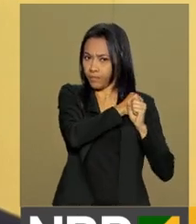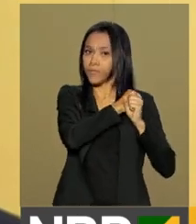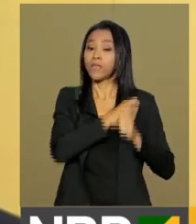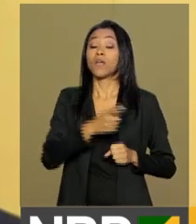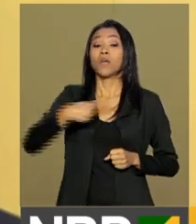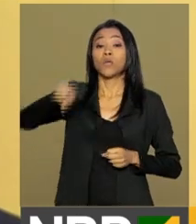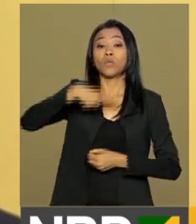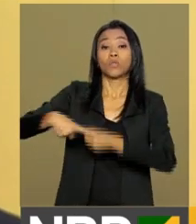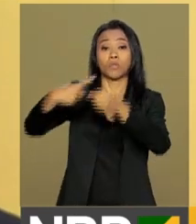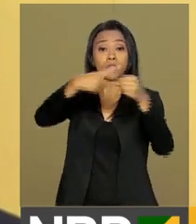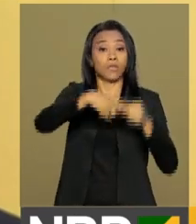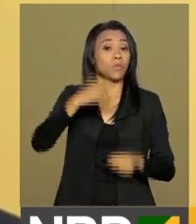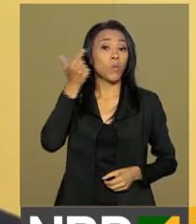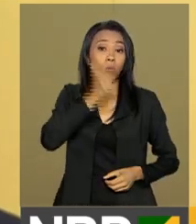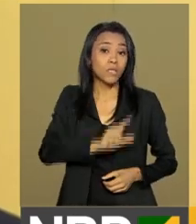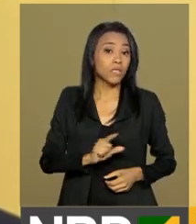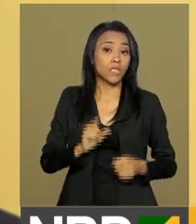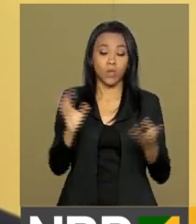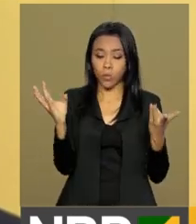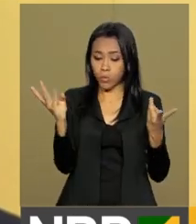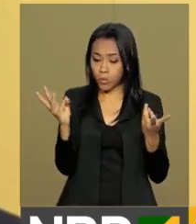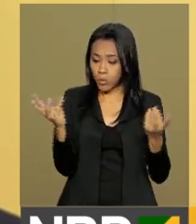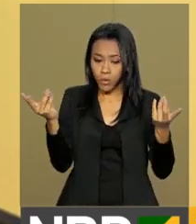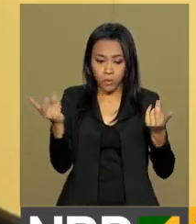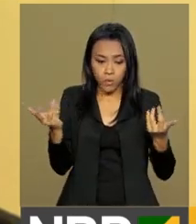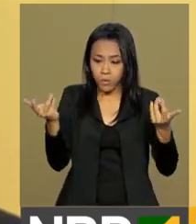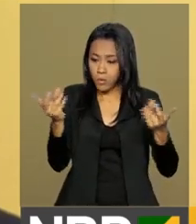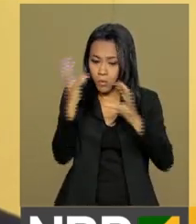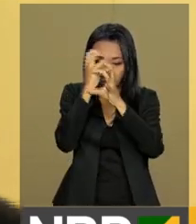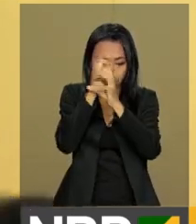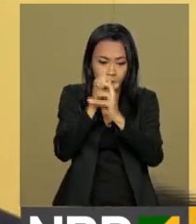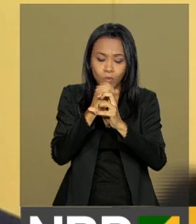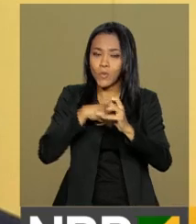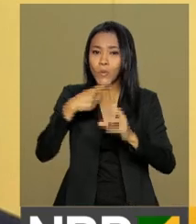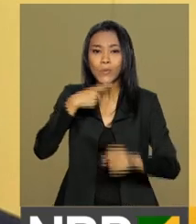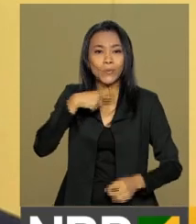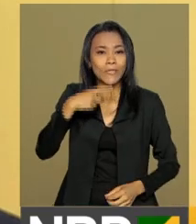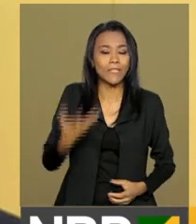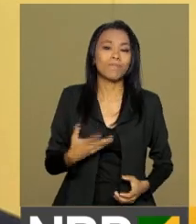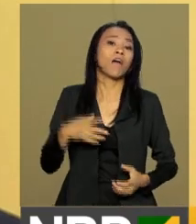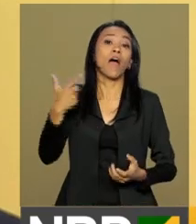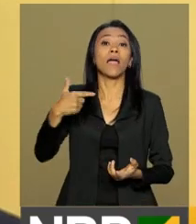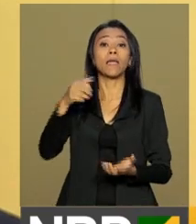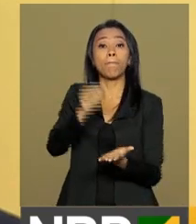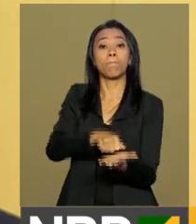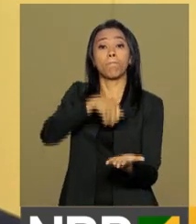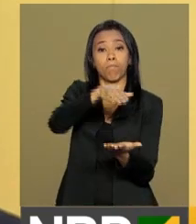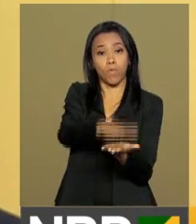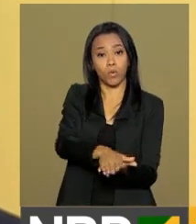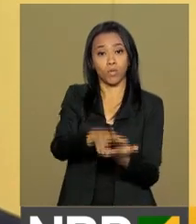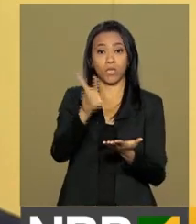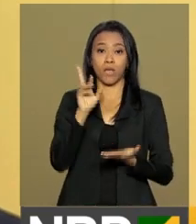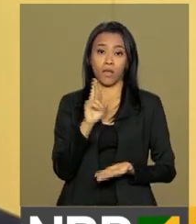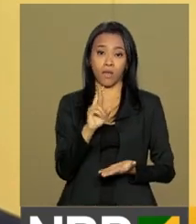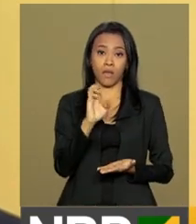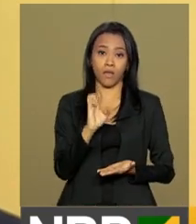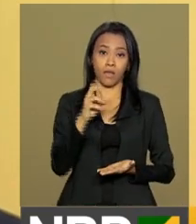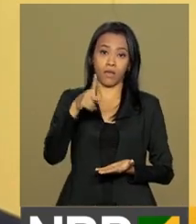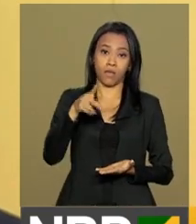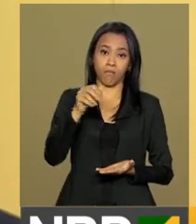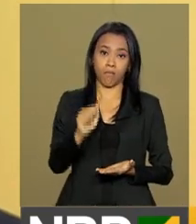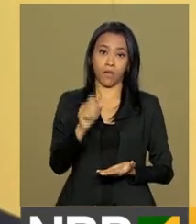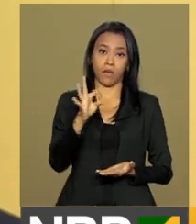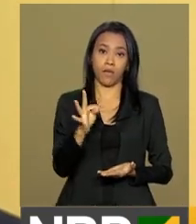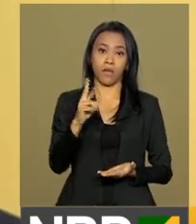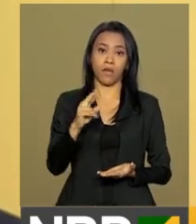fechar suas contas, nós aportamos o valor das multas da repatriação, o que permitiu que os